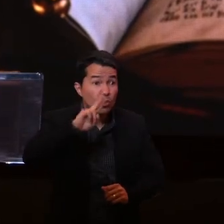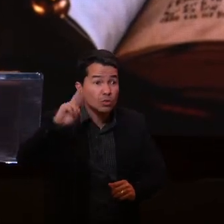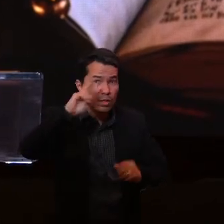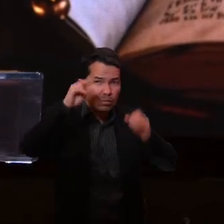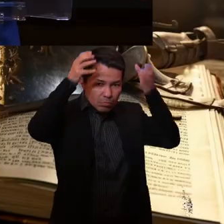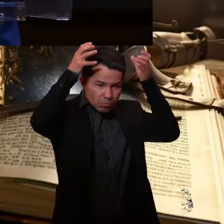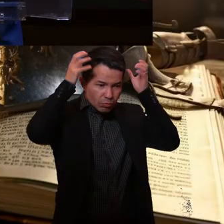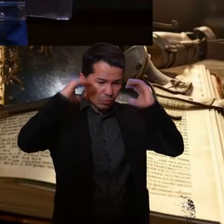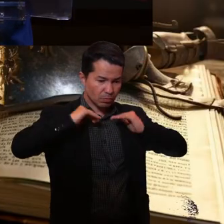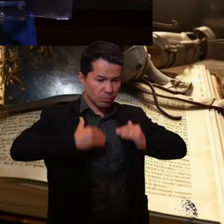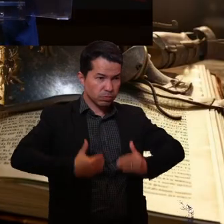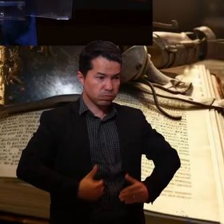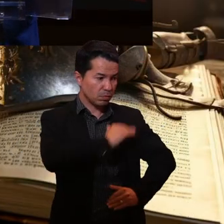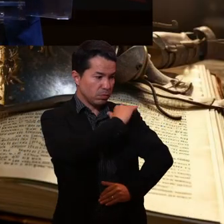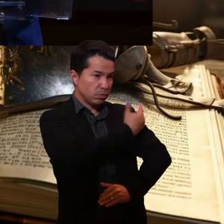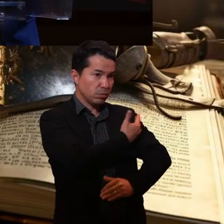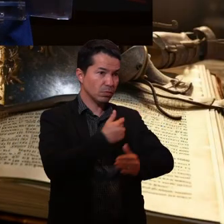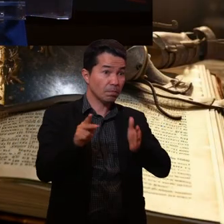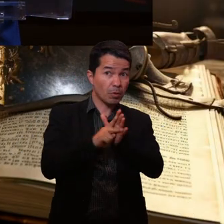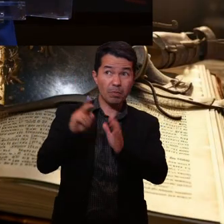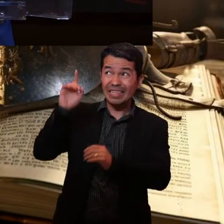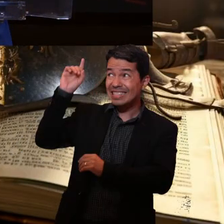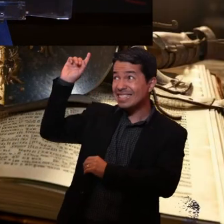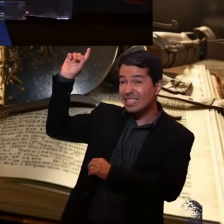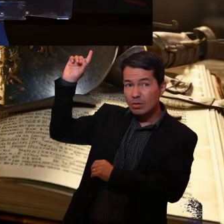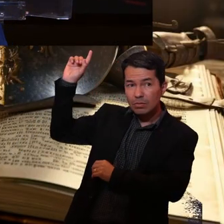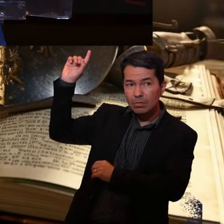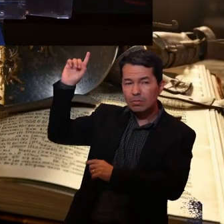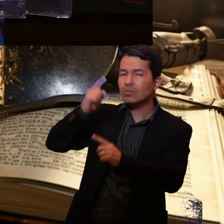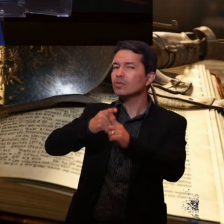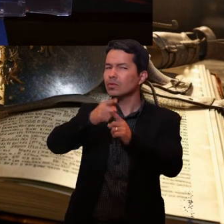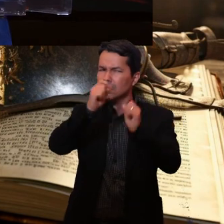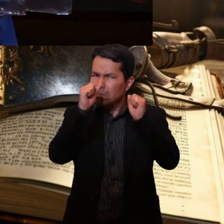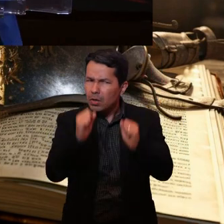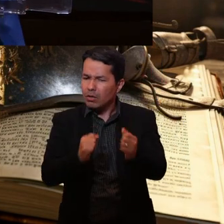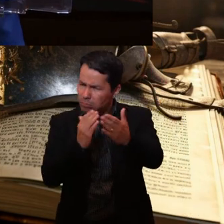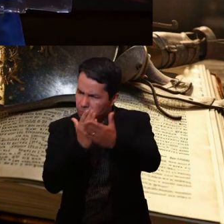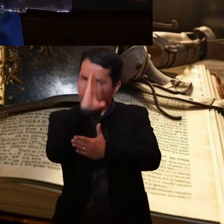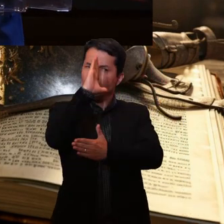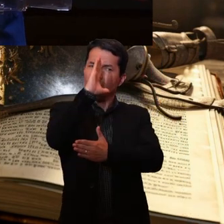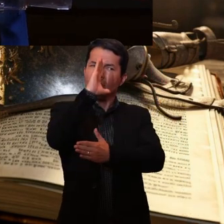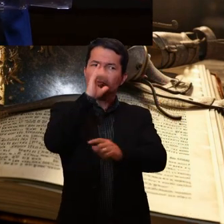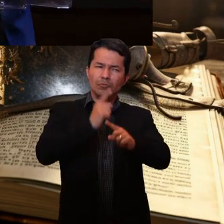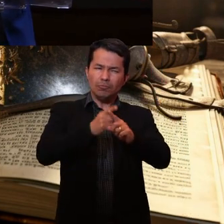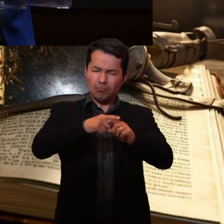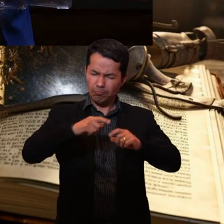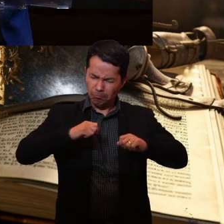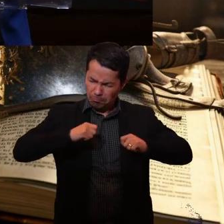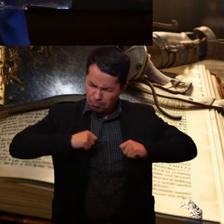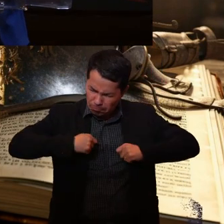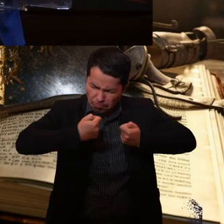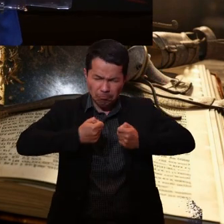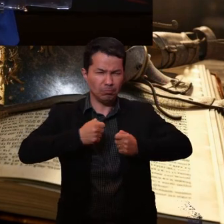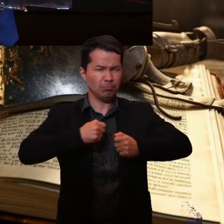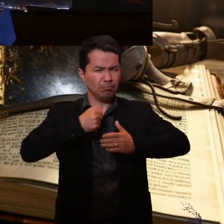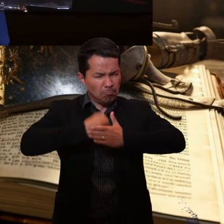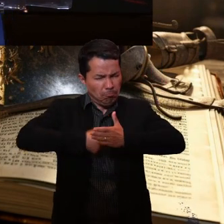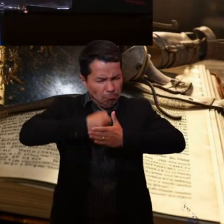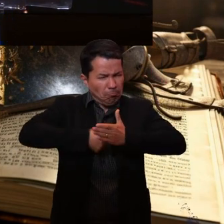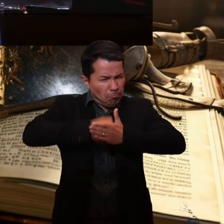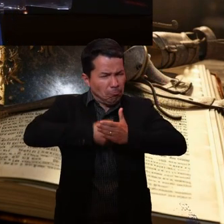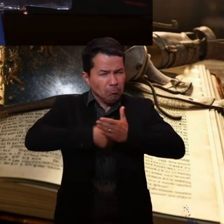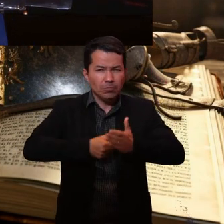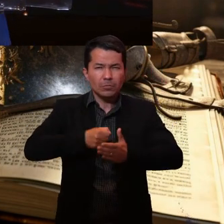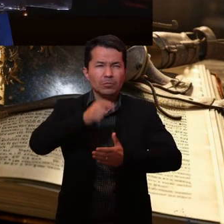possam resistir no dia mau e permanecer inabaláveis depois de terem feito tudo. Assim, mantenham-se